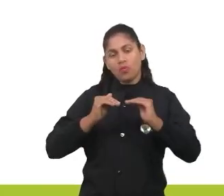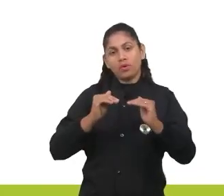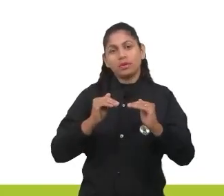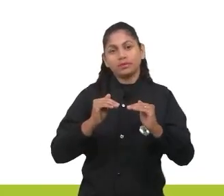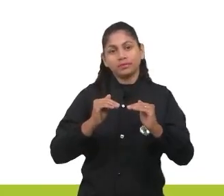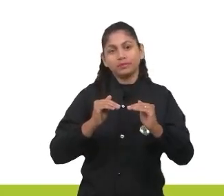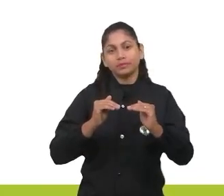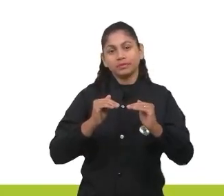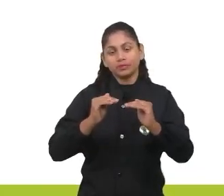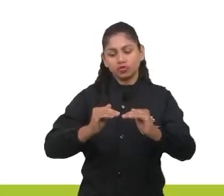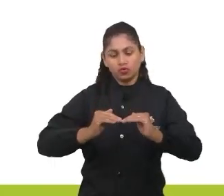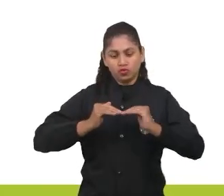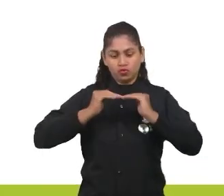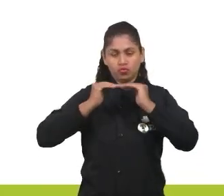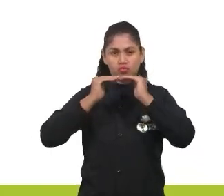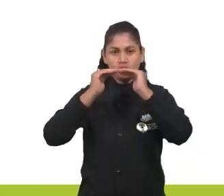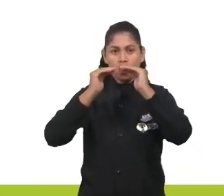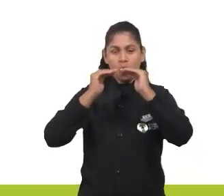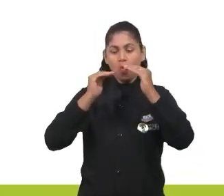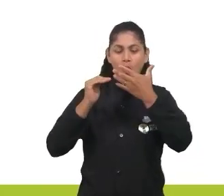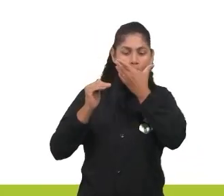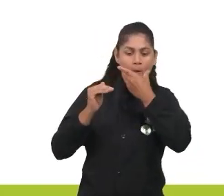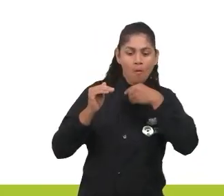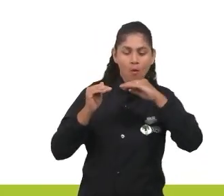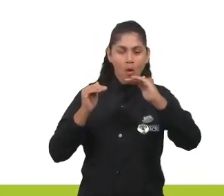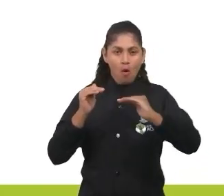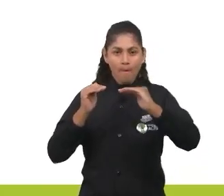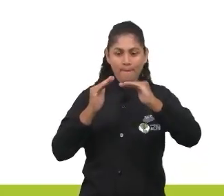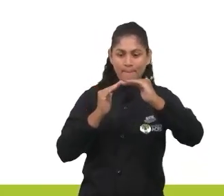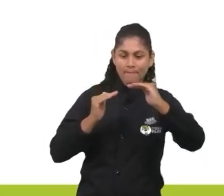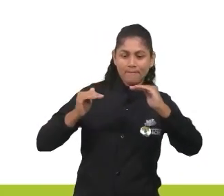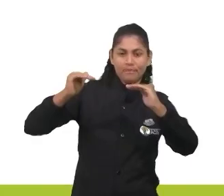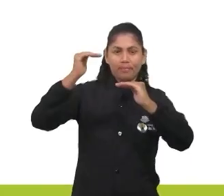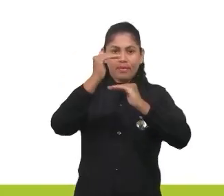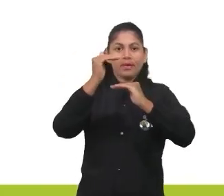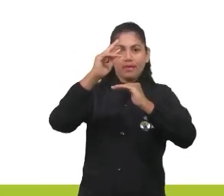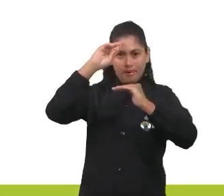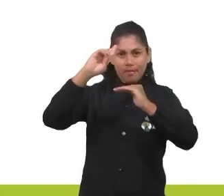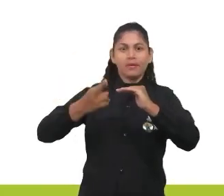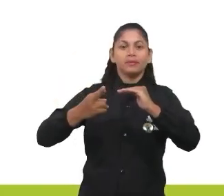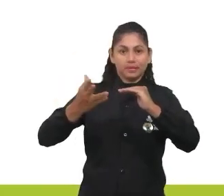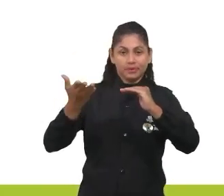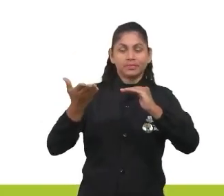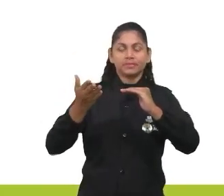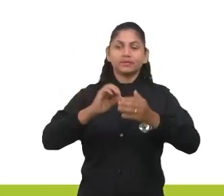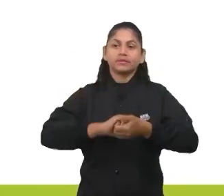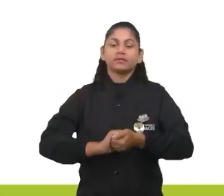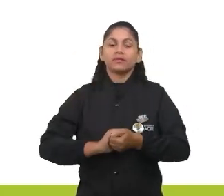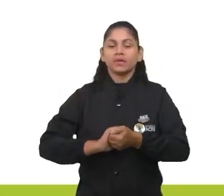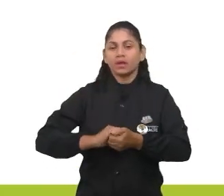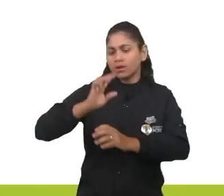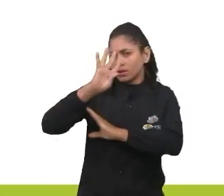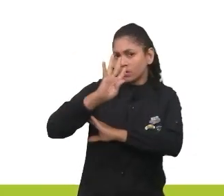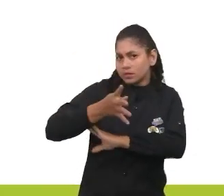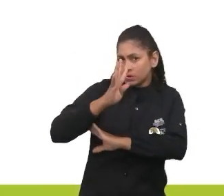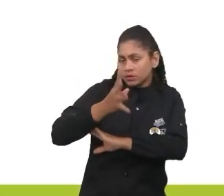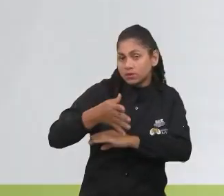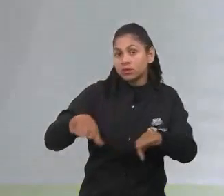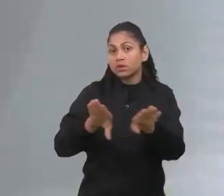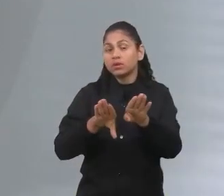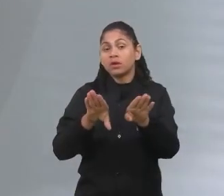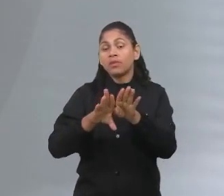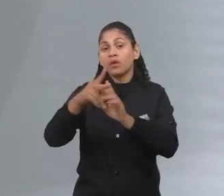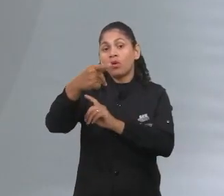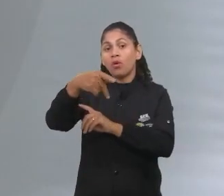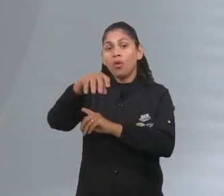domínio sobre o homem. Alguns homens passaram a dominar a maioria. E eles vão criticar também o positivismo.